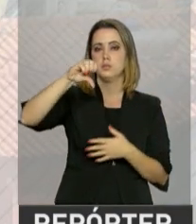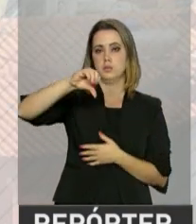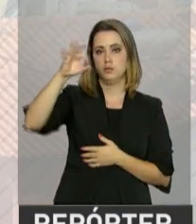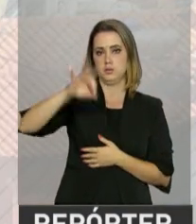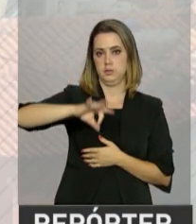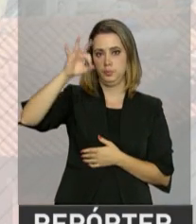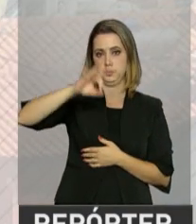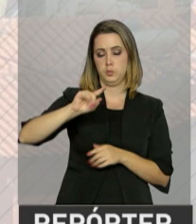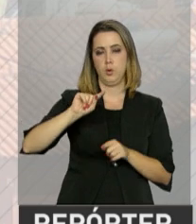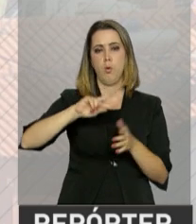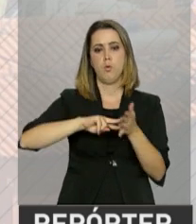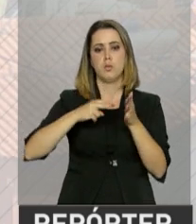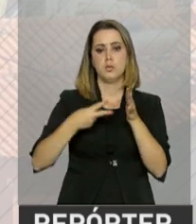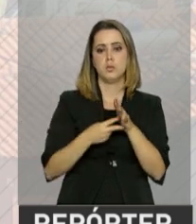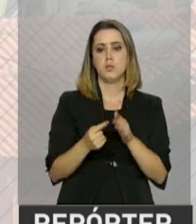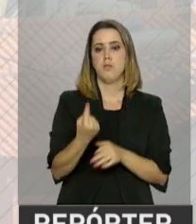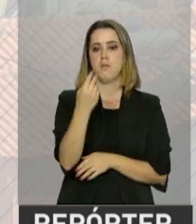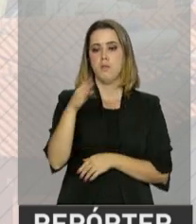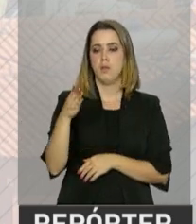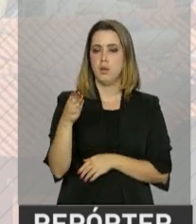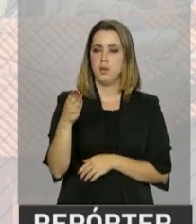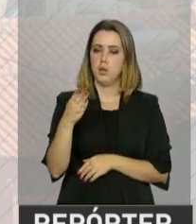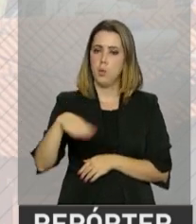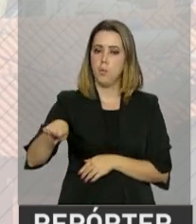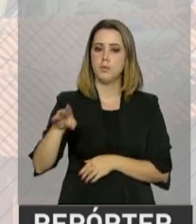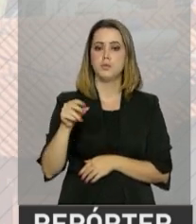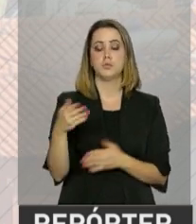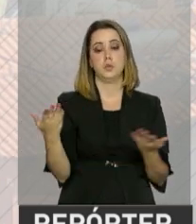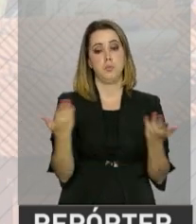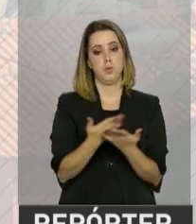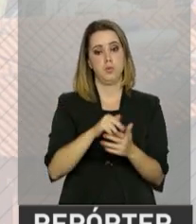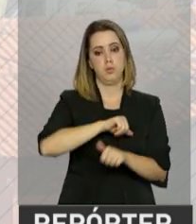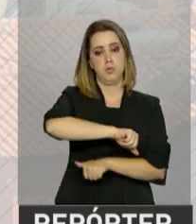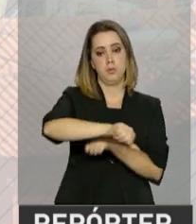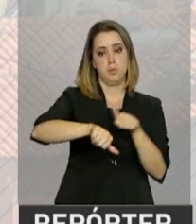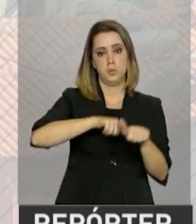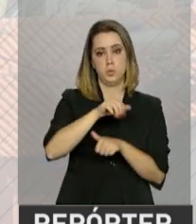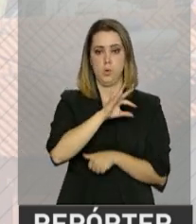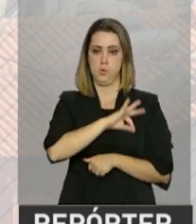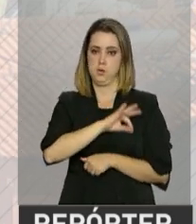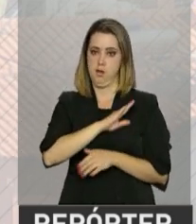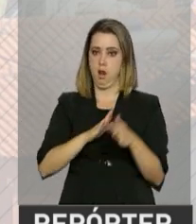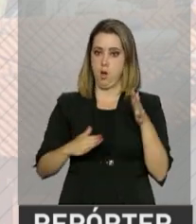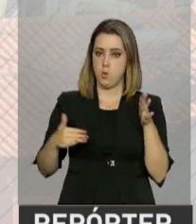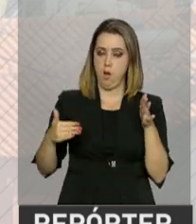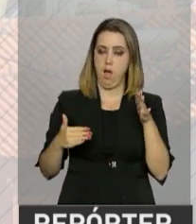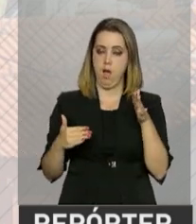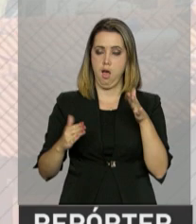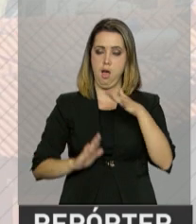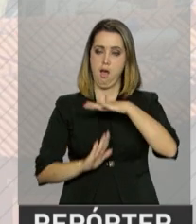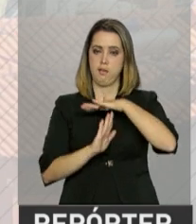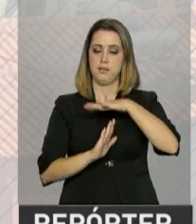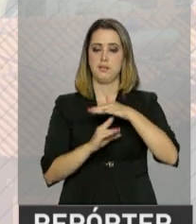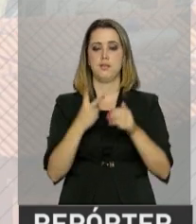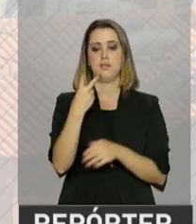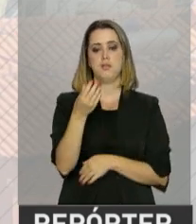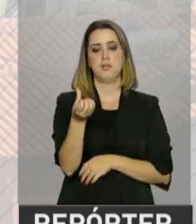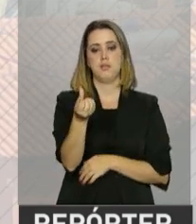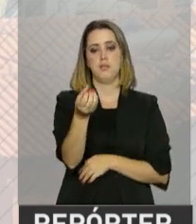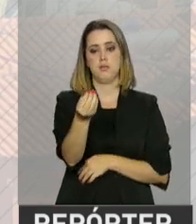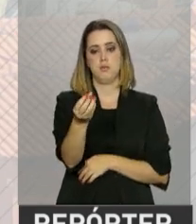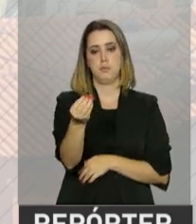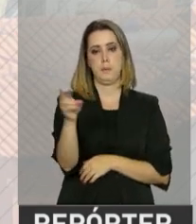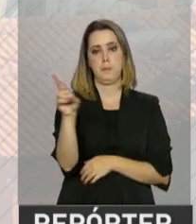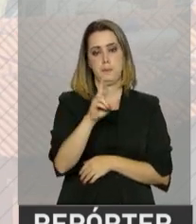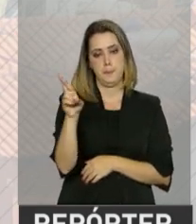7,69%. Com isso, a faixa 1,5 passará de um limite de R$ 2.350 para R$ 2.600 por mês de